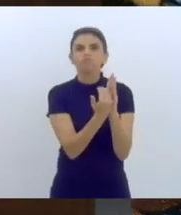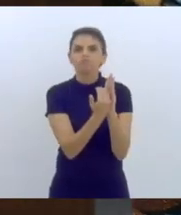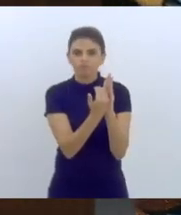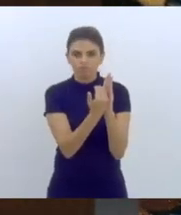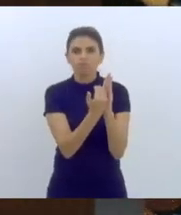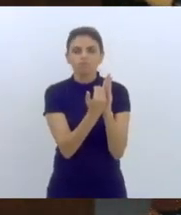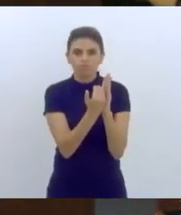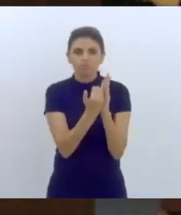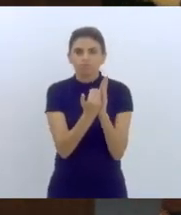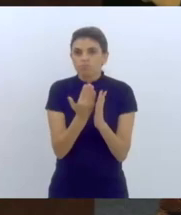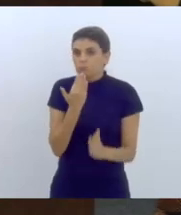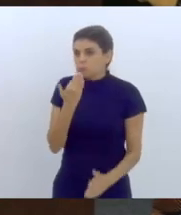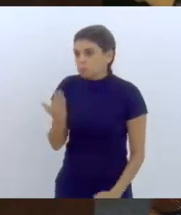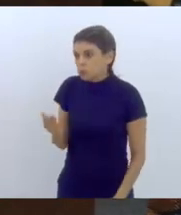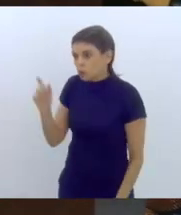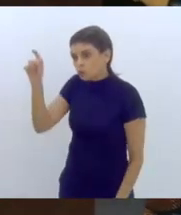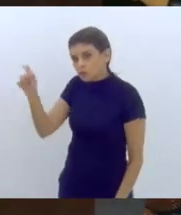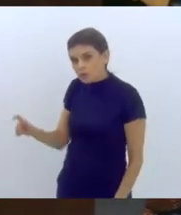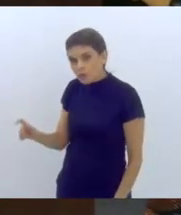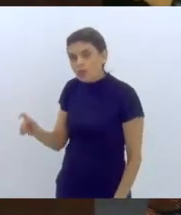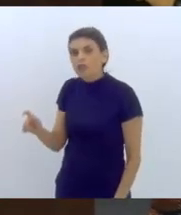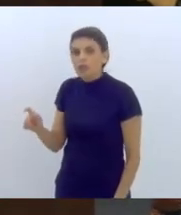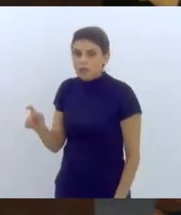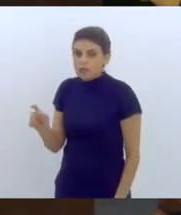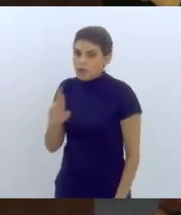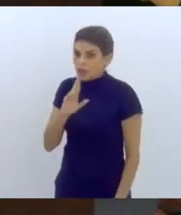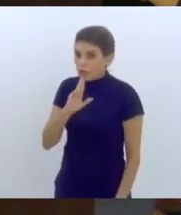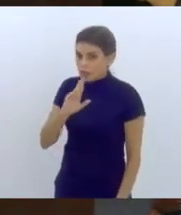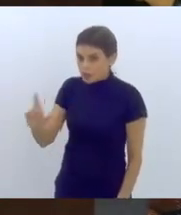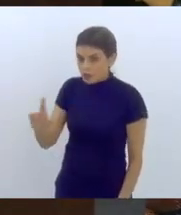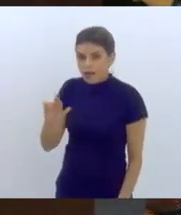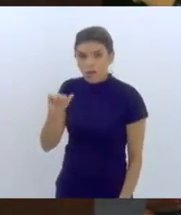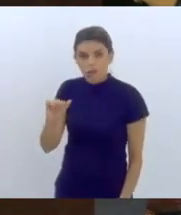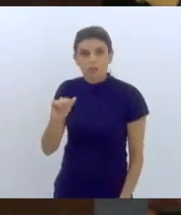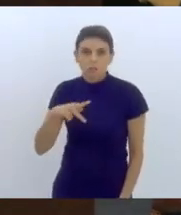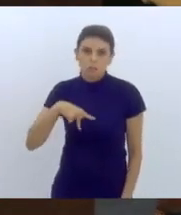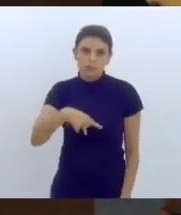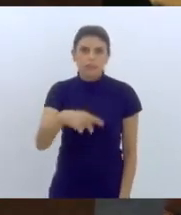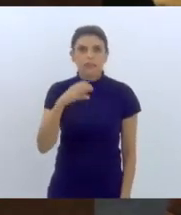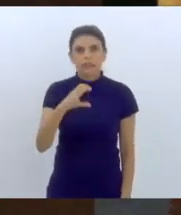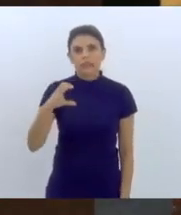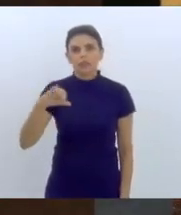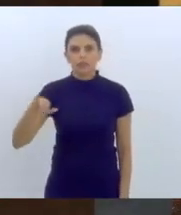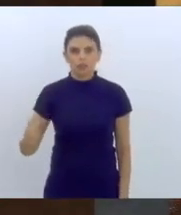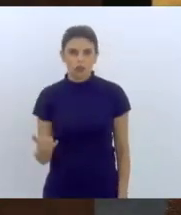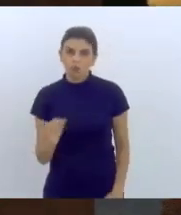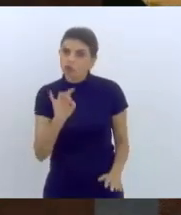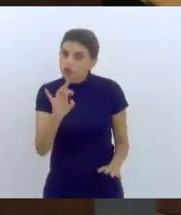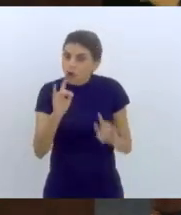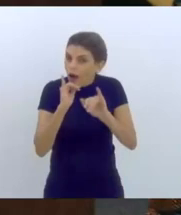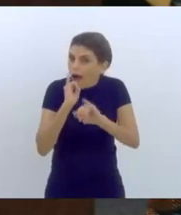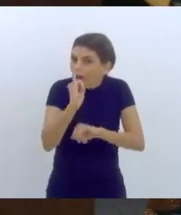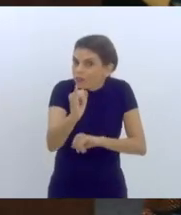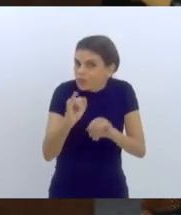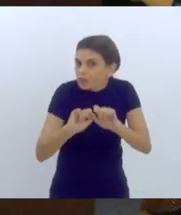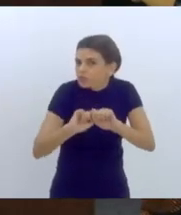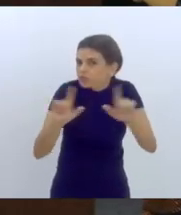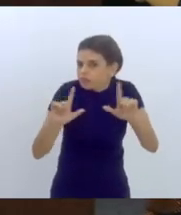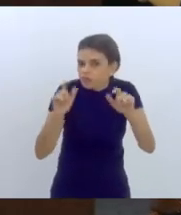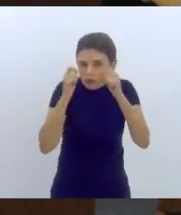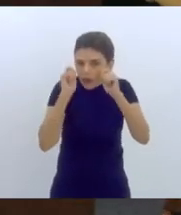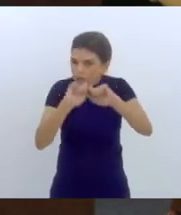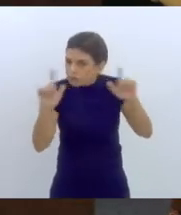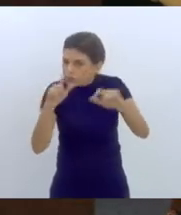a ponderação do deputado Amorim, presidente da CCJ. Eu só estou alertando o que é o